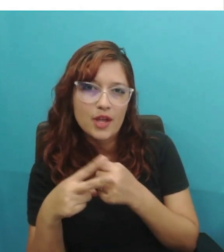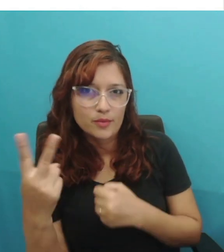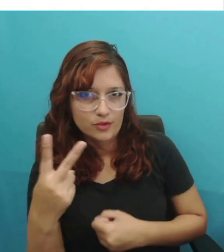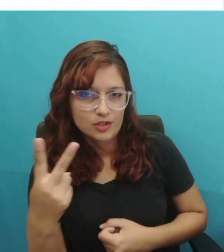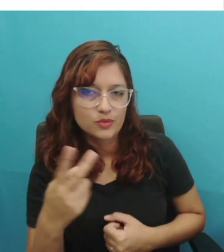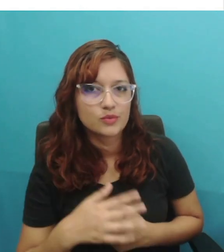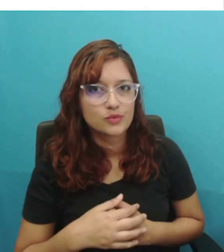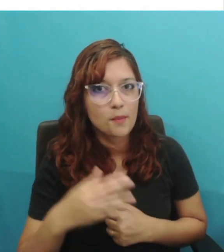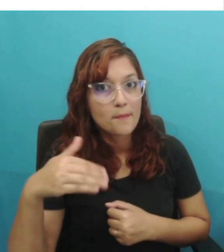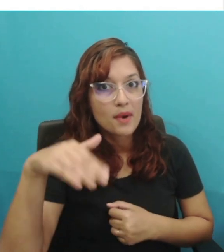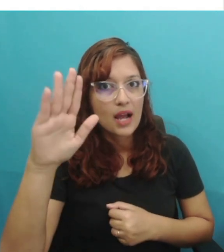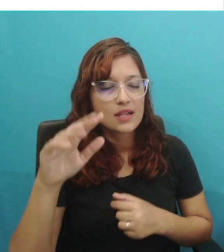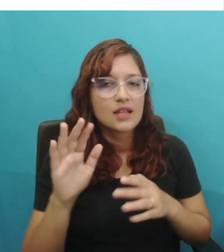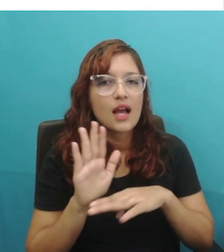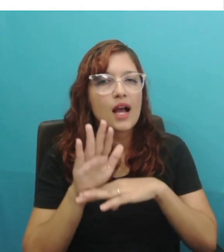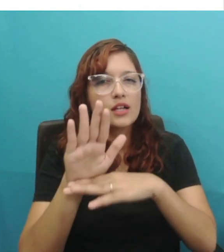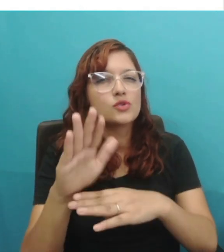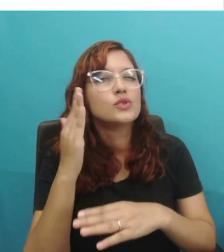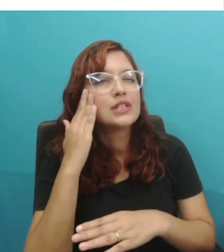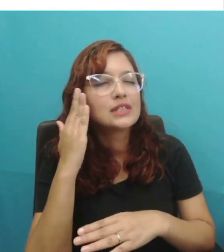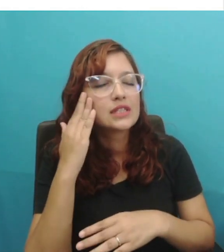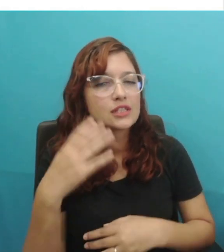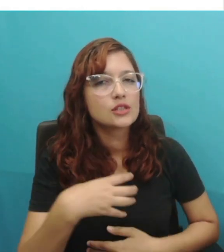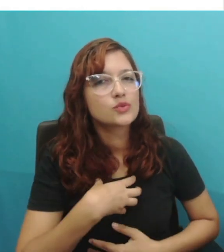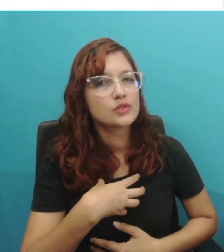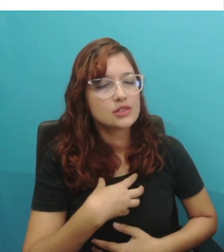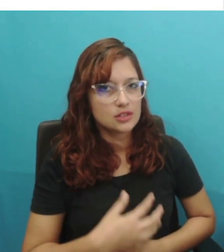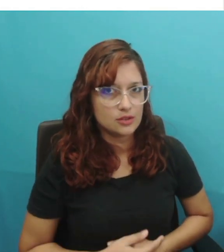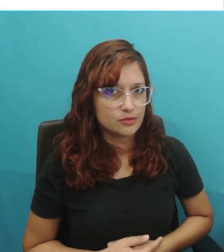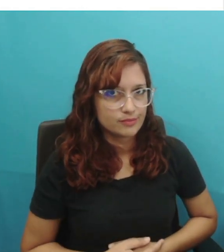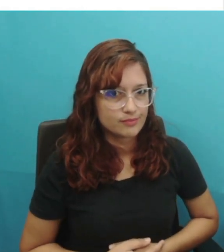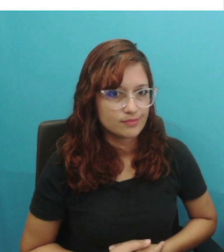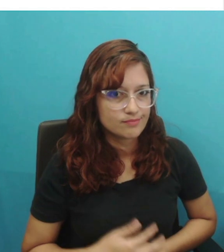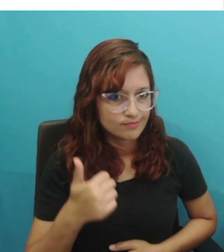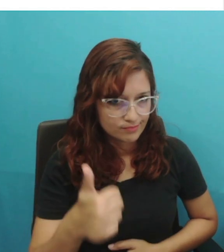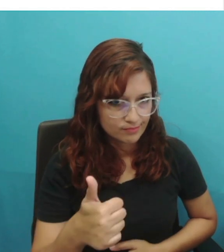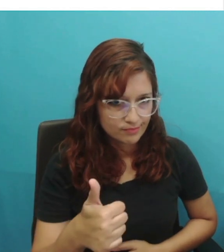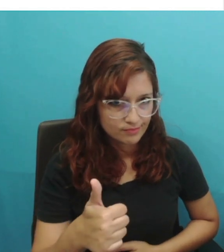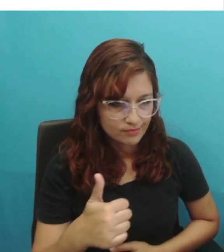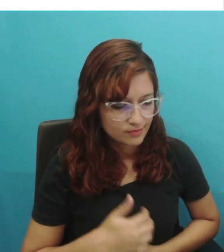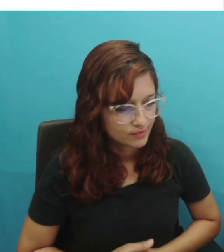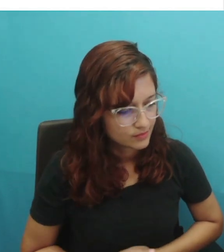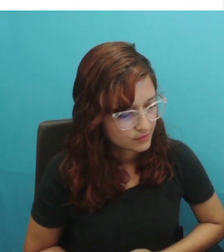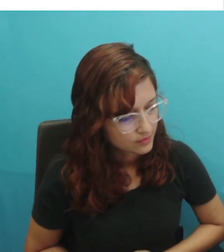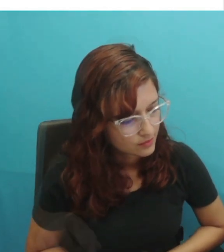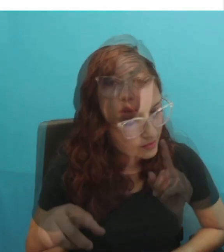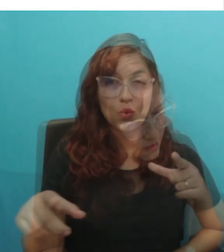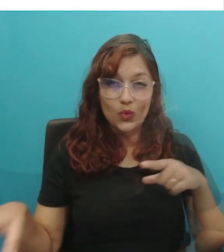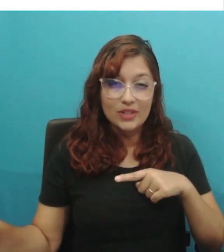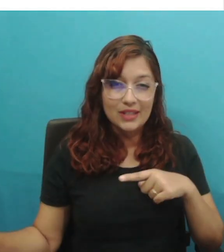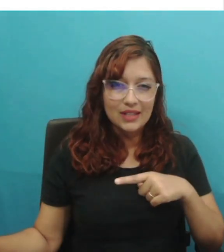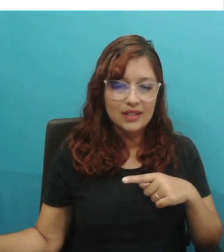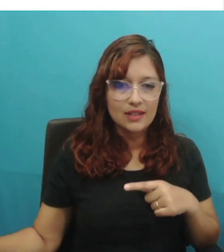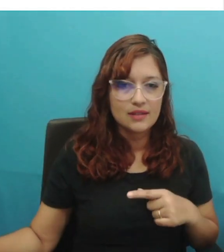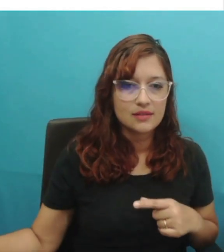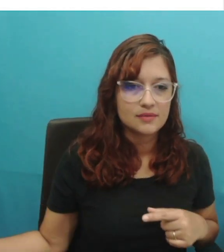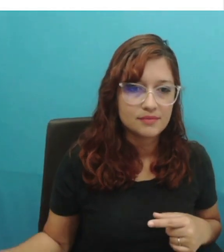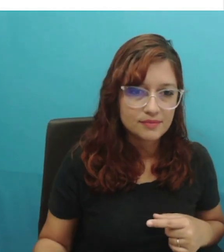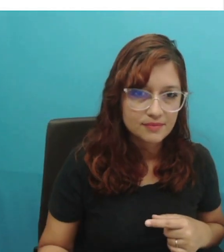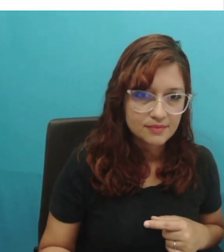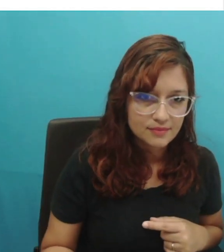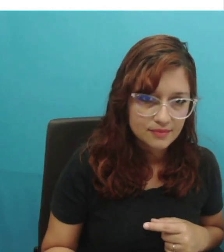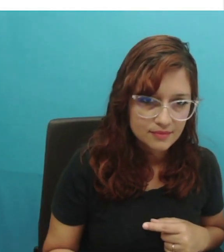você vai prestar atenção ao segundo verbo. O anterior, ele está apenas para auxiliar no